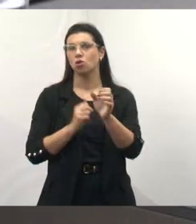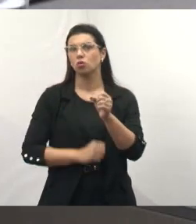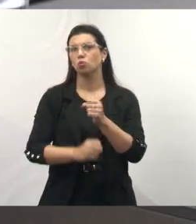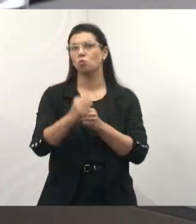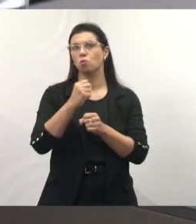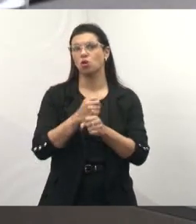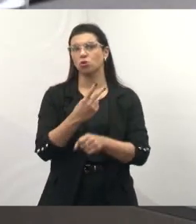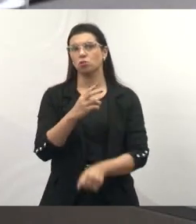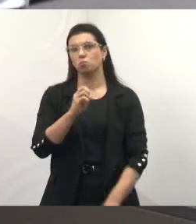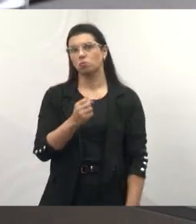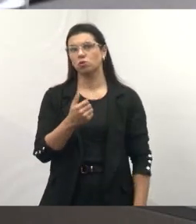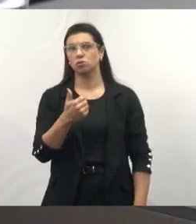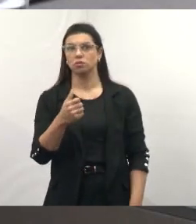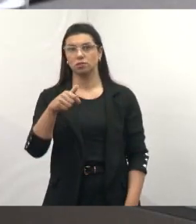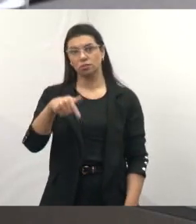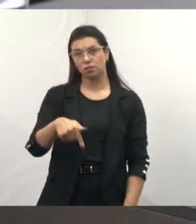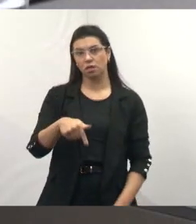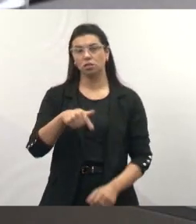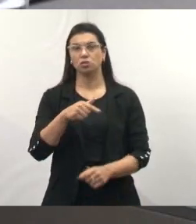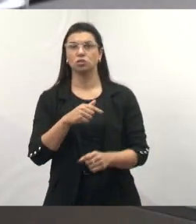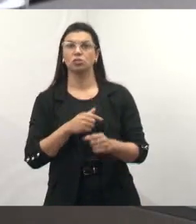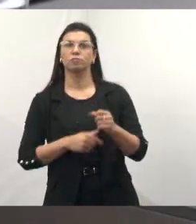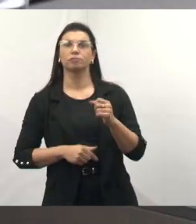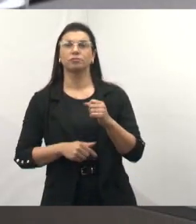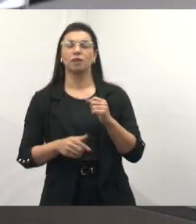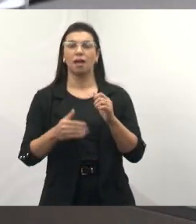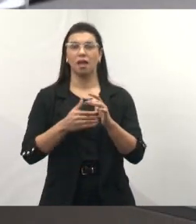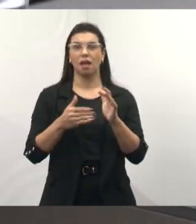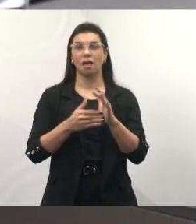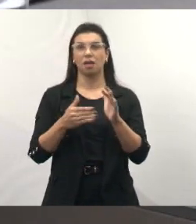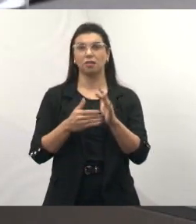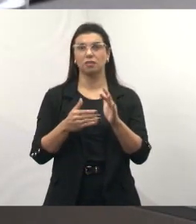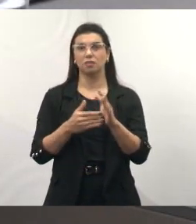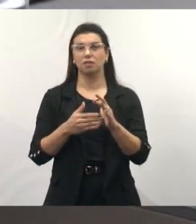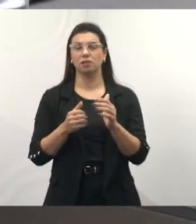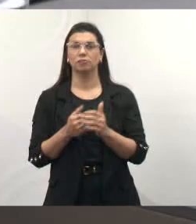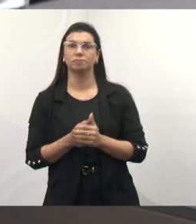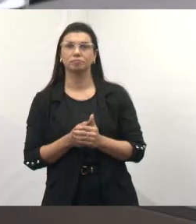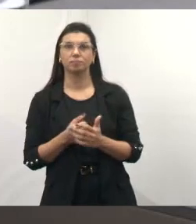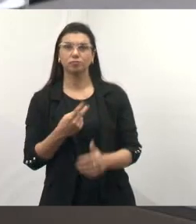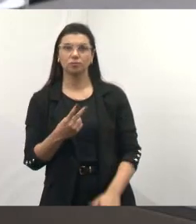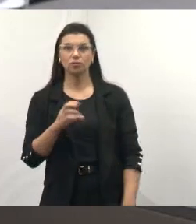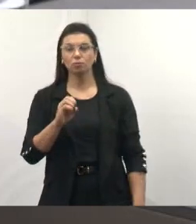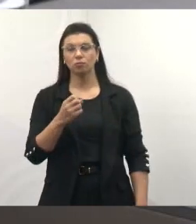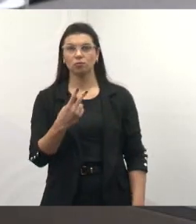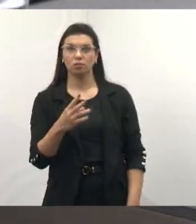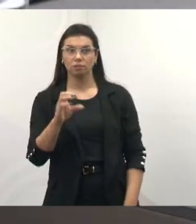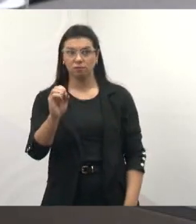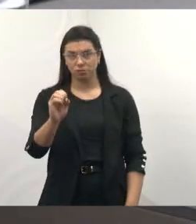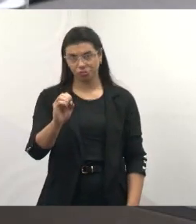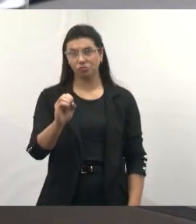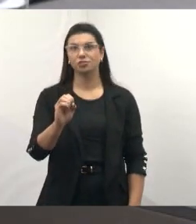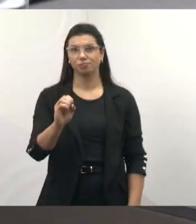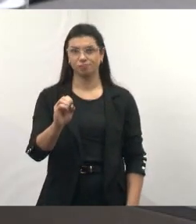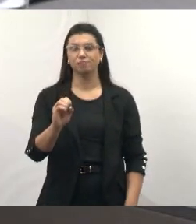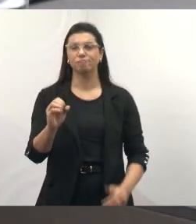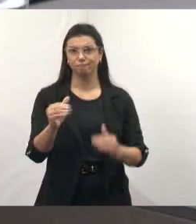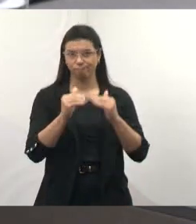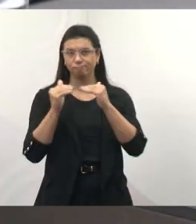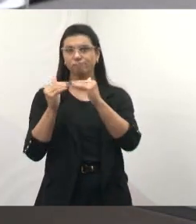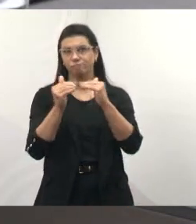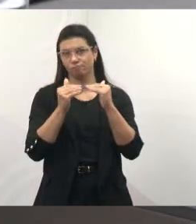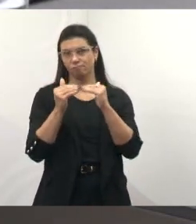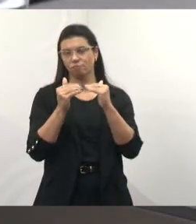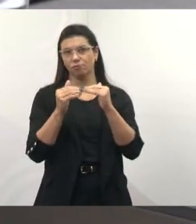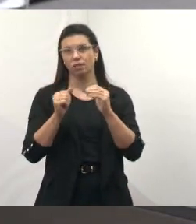2017, 2018, 2019 e agora novamente em 2020. Também é importante